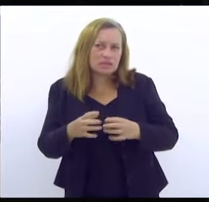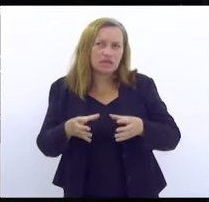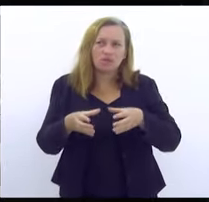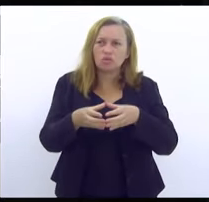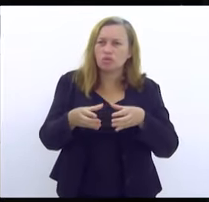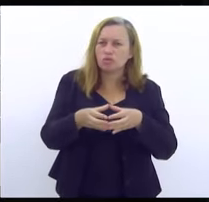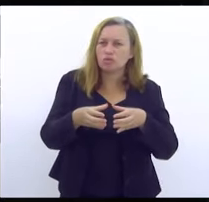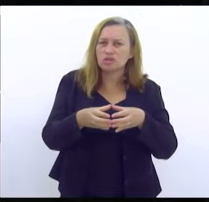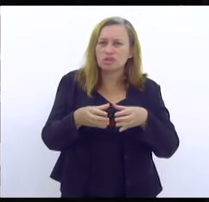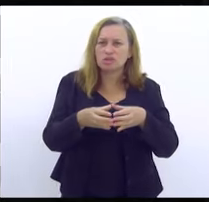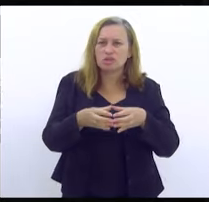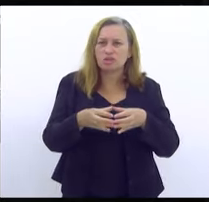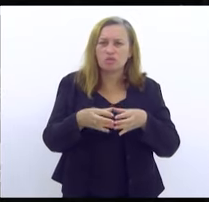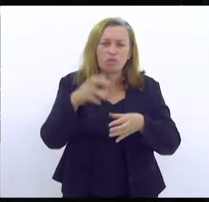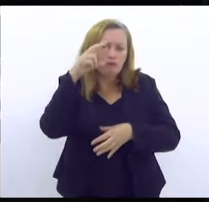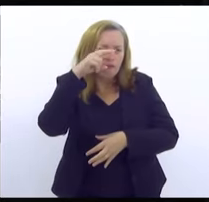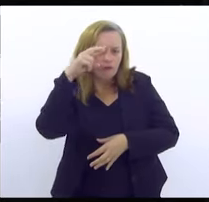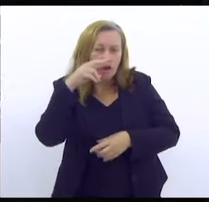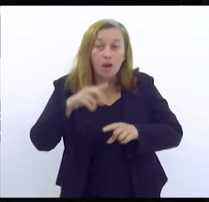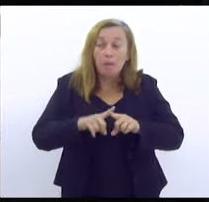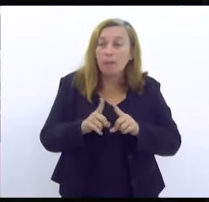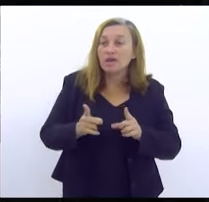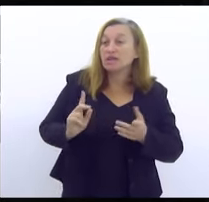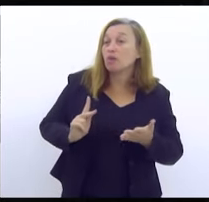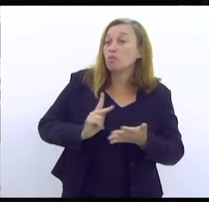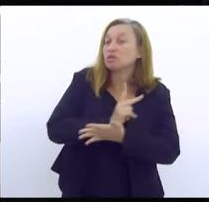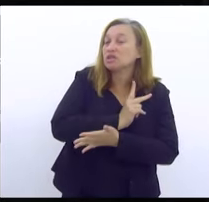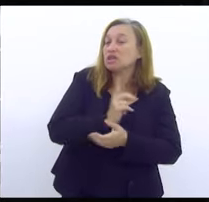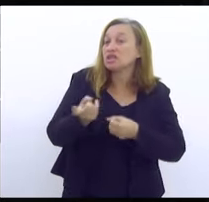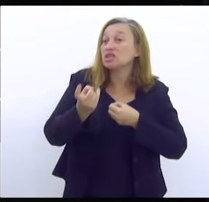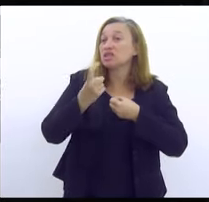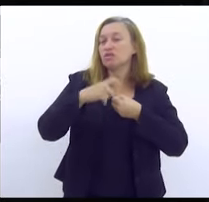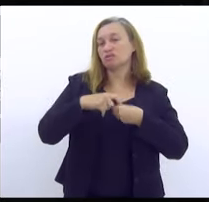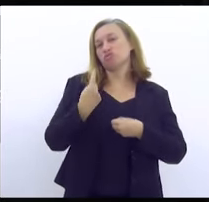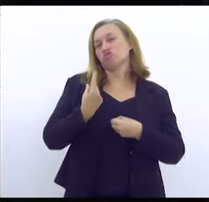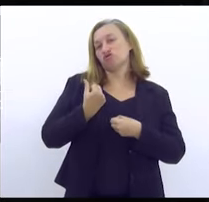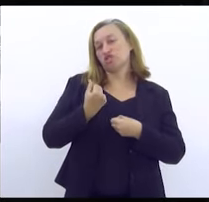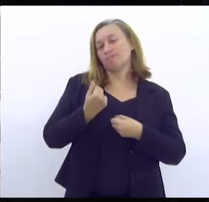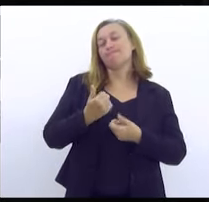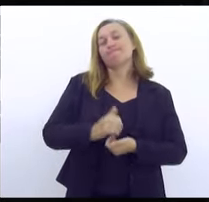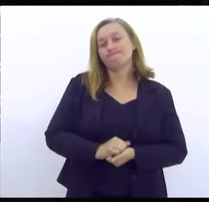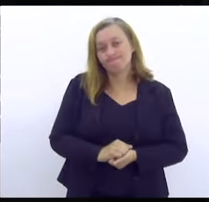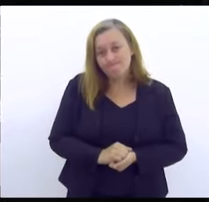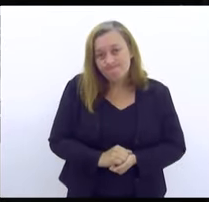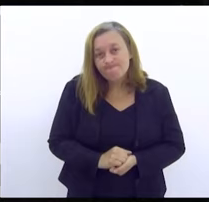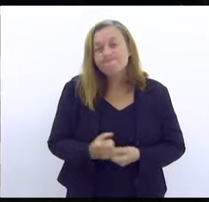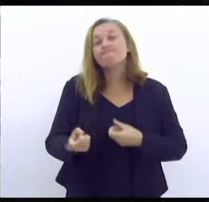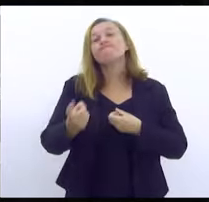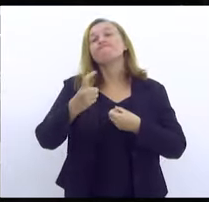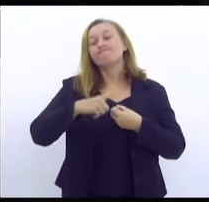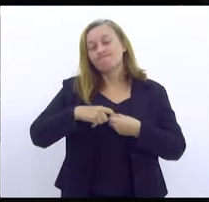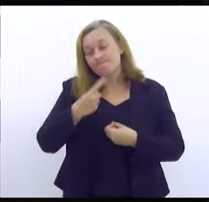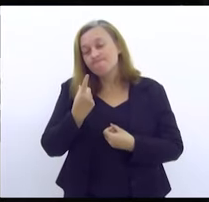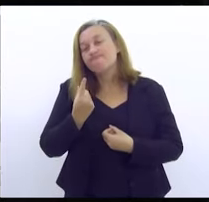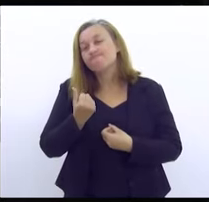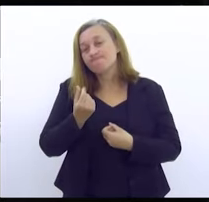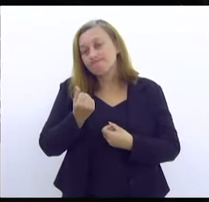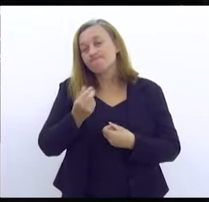de sindicância para apurar, mas que aconteça a devolução do dinheiro. A devolução do dinheiro